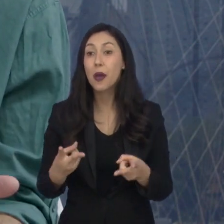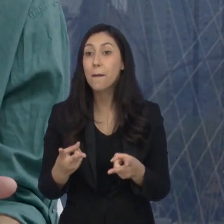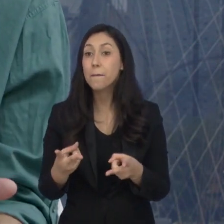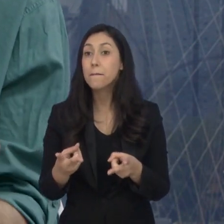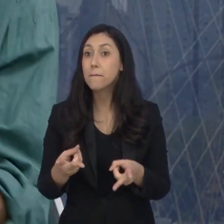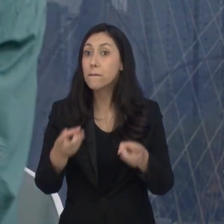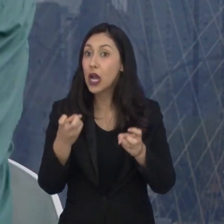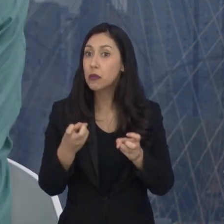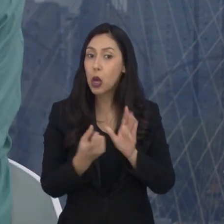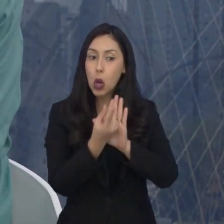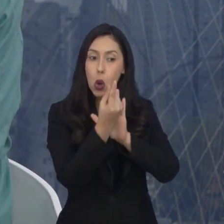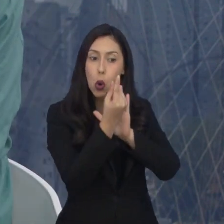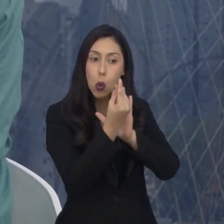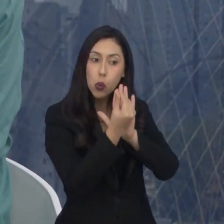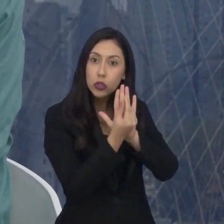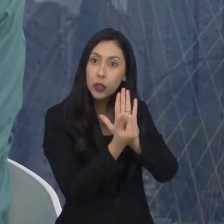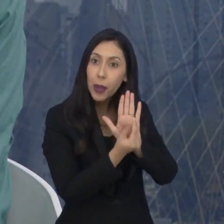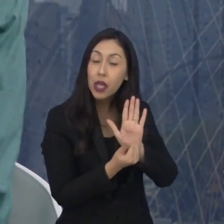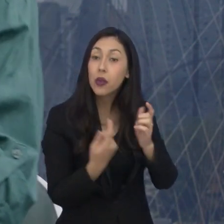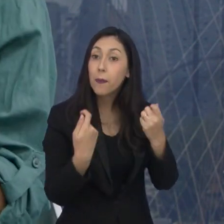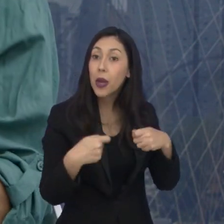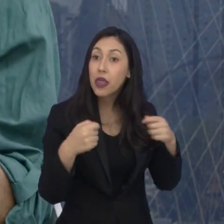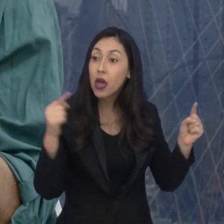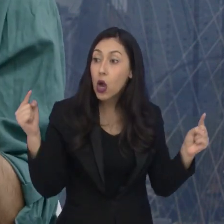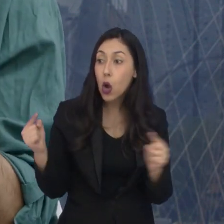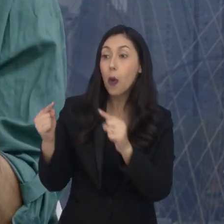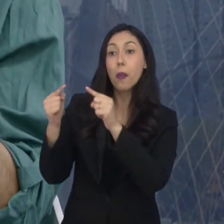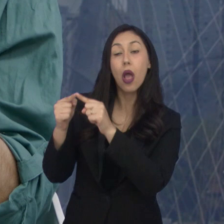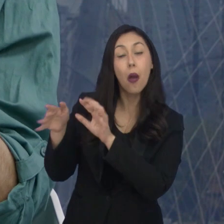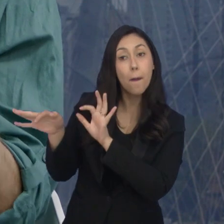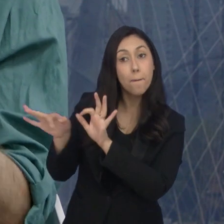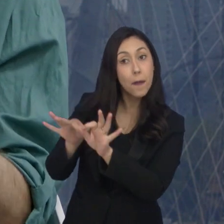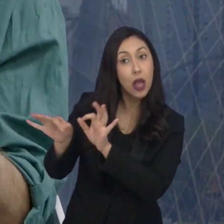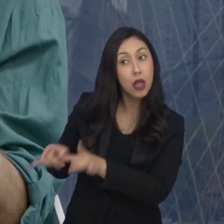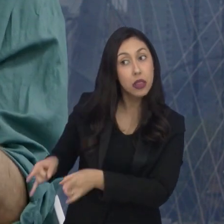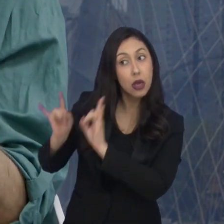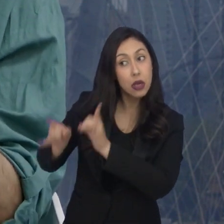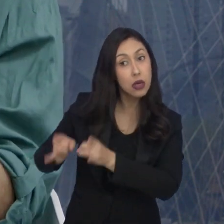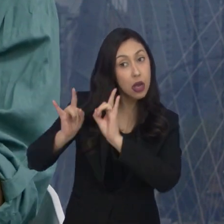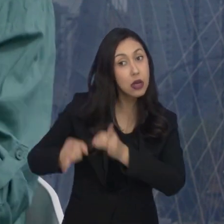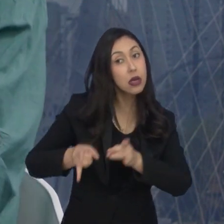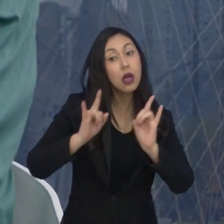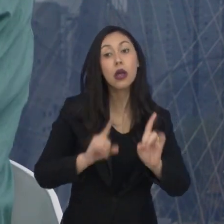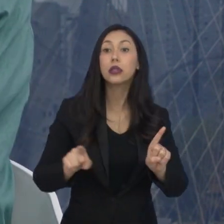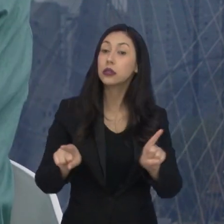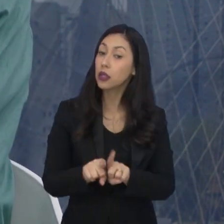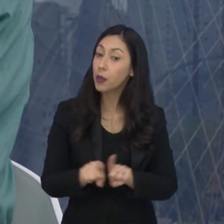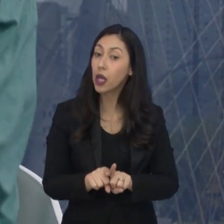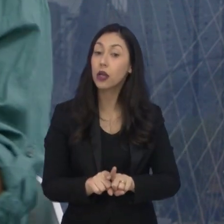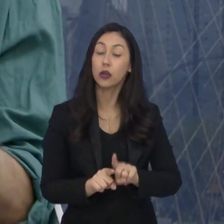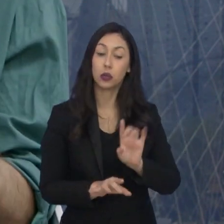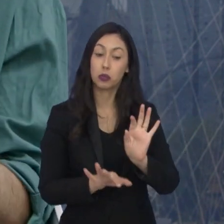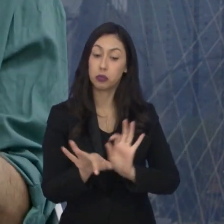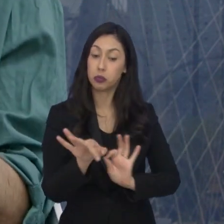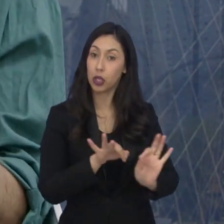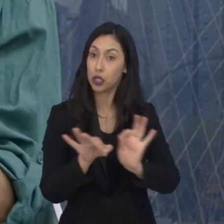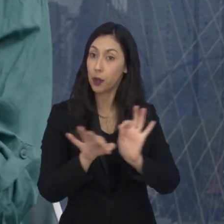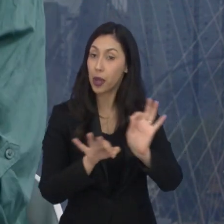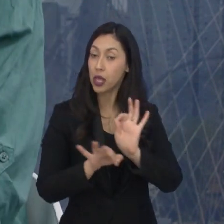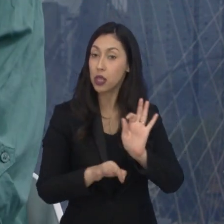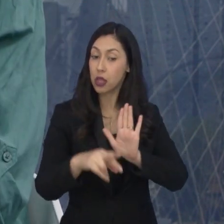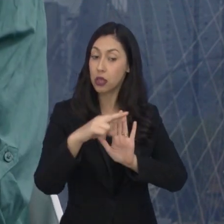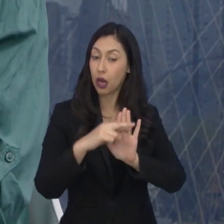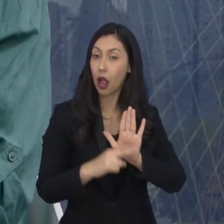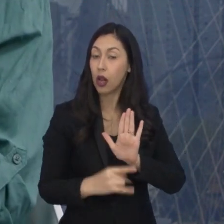orçamento público ao planejamento urbano. Por exemplo, e o Plano Municipal de Regularização Fundiária, que aqui não